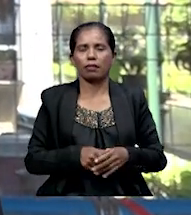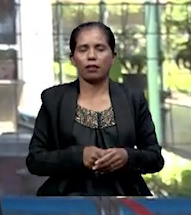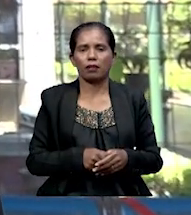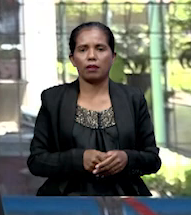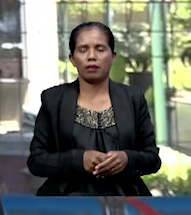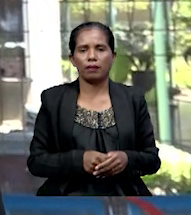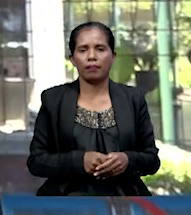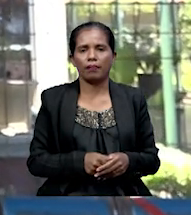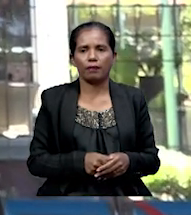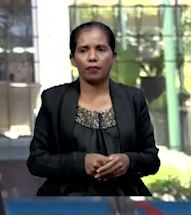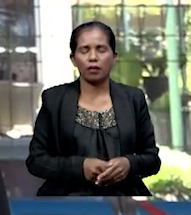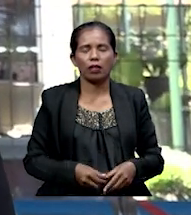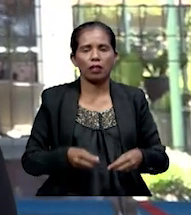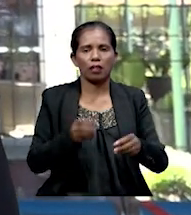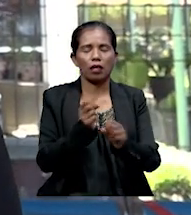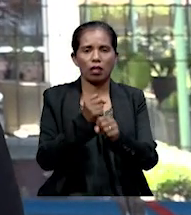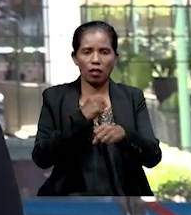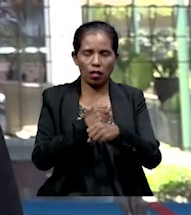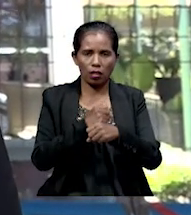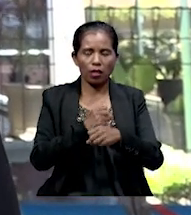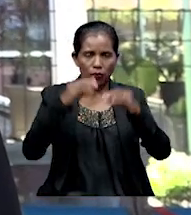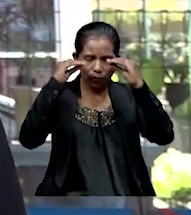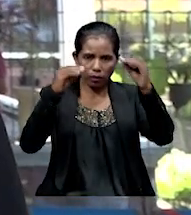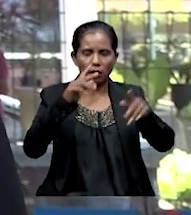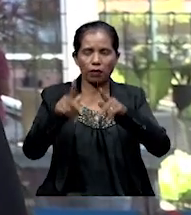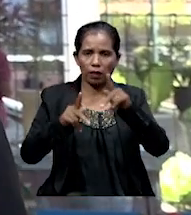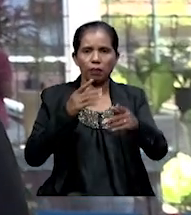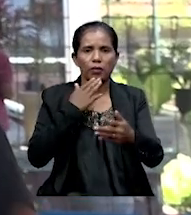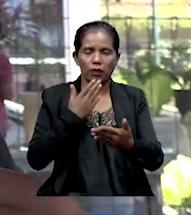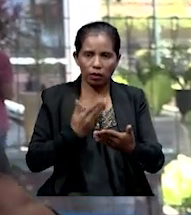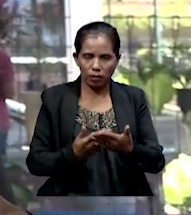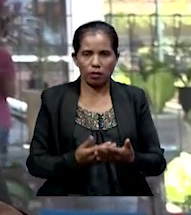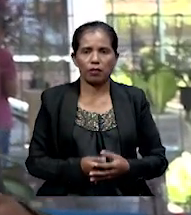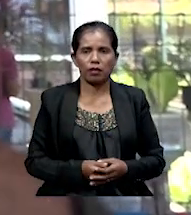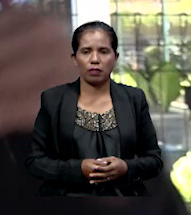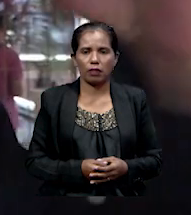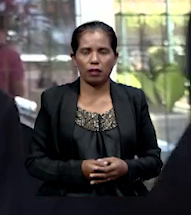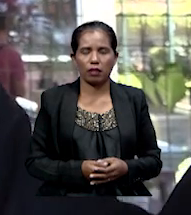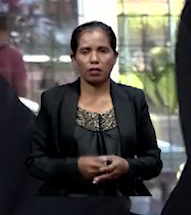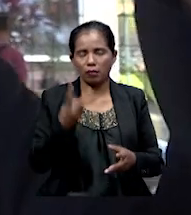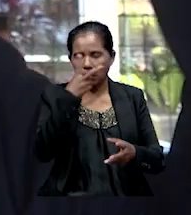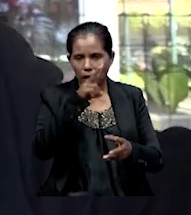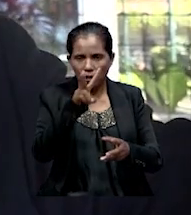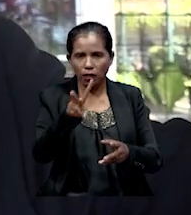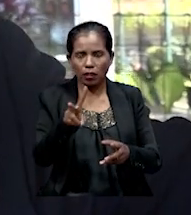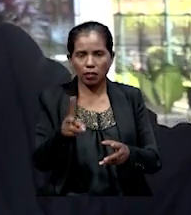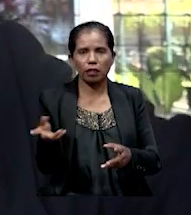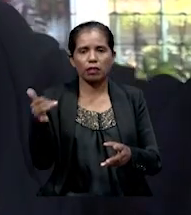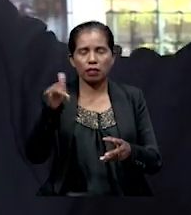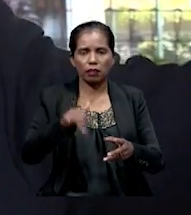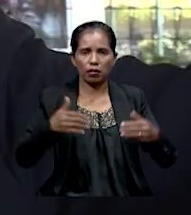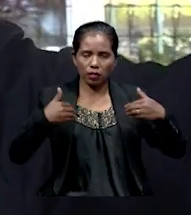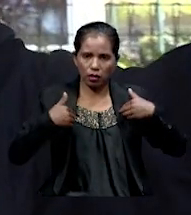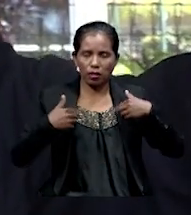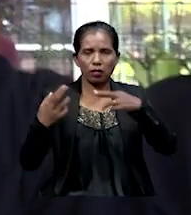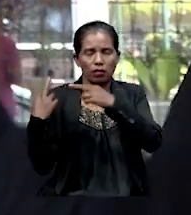magirne, forma, Sira da um dia. O de Bele, Hareira da Kona, Sira ni